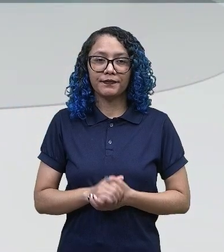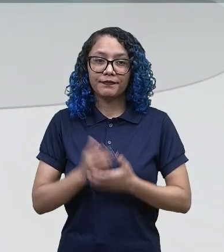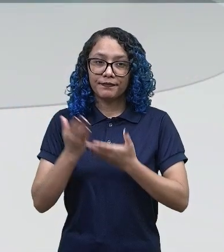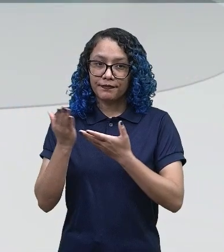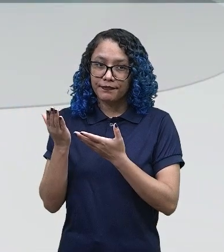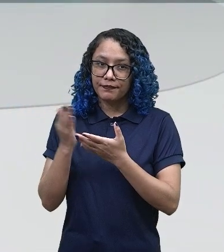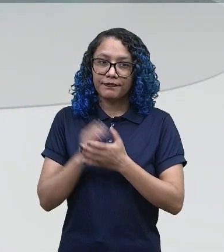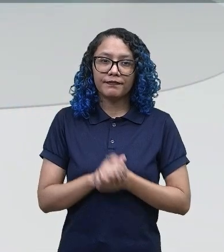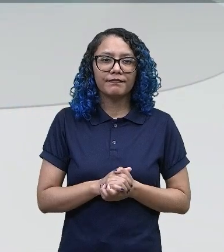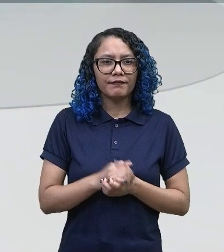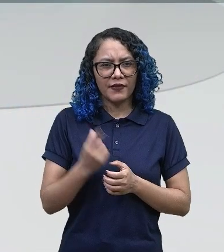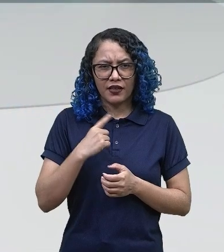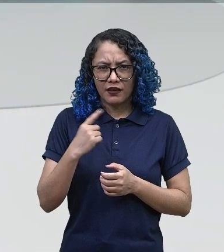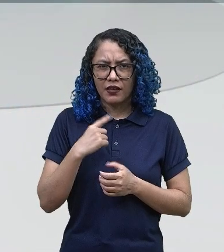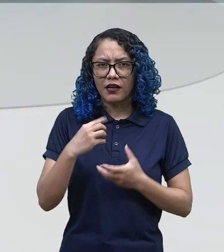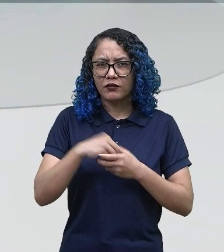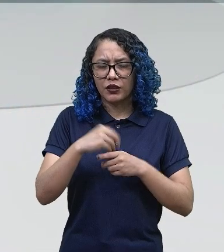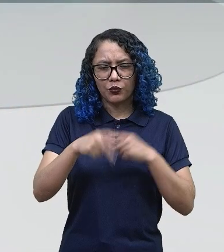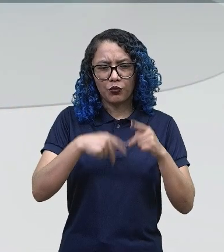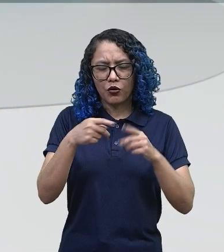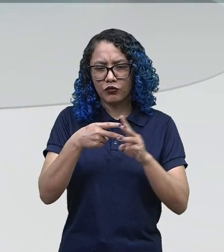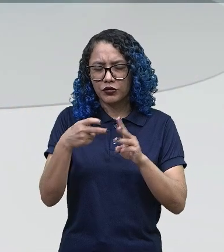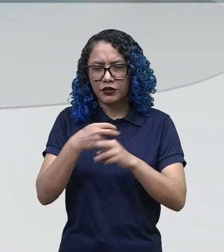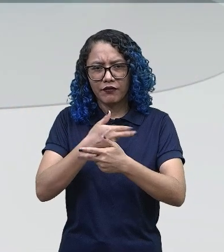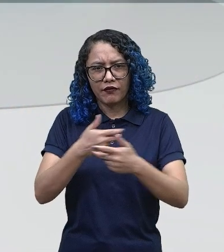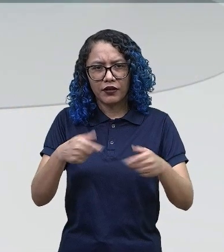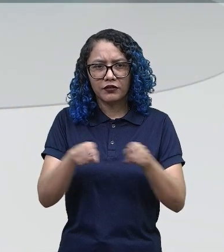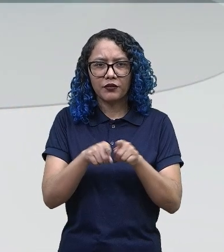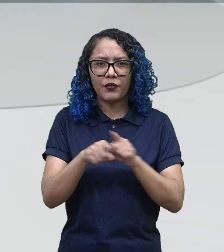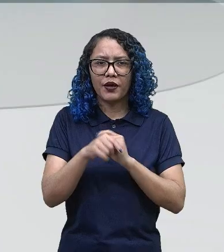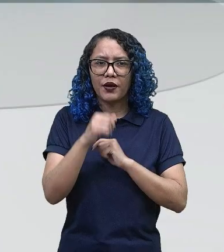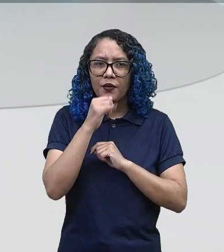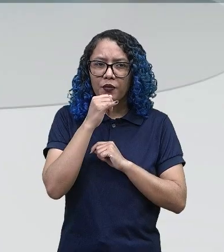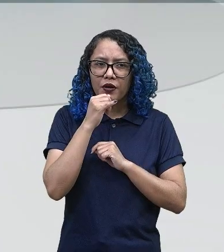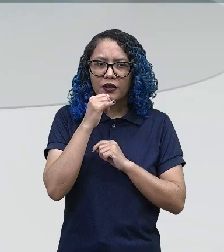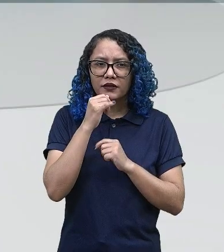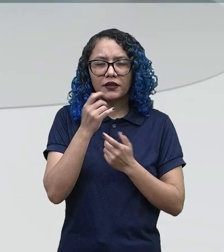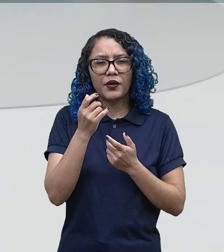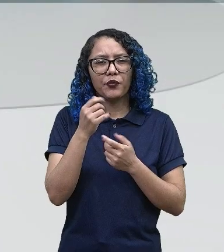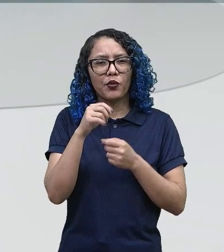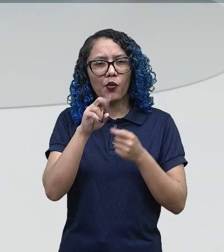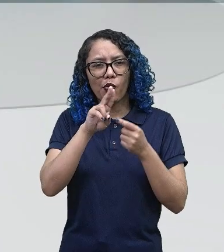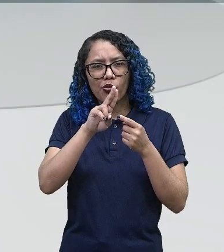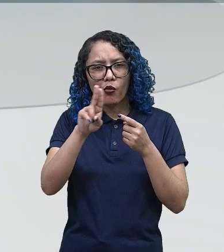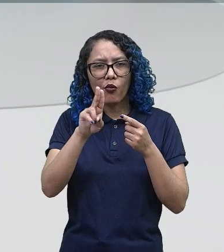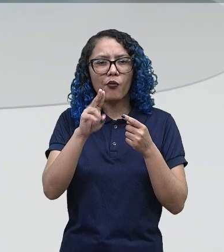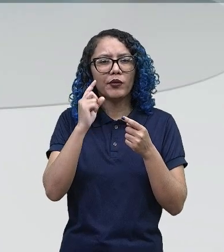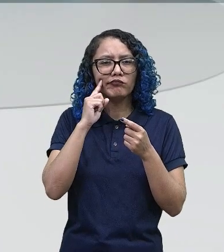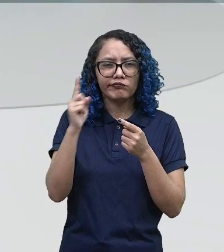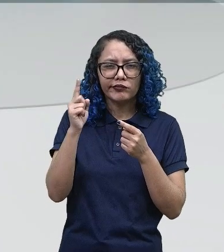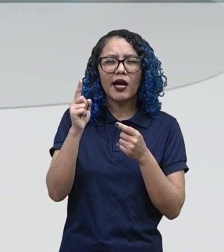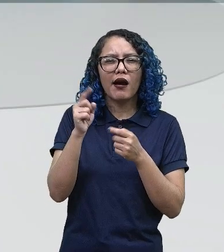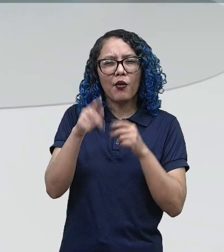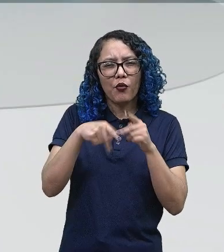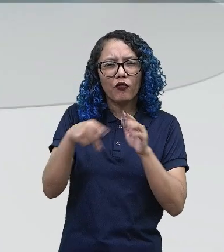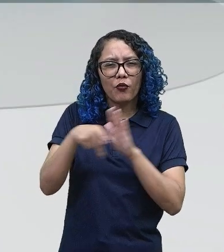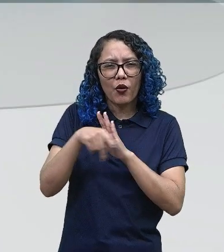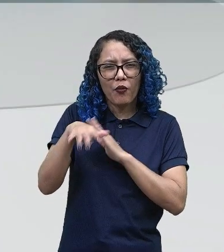ele é presente em vários povos indígenas, entre eles o Paracatejê, Gavião, do Pará, e